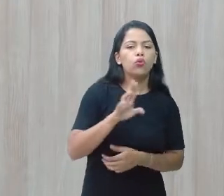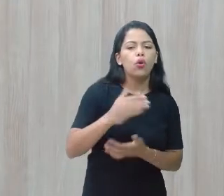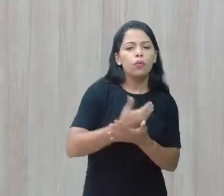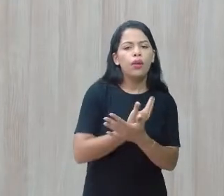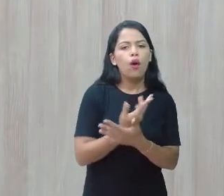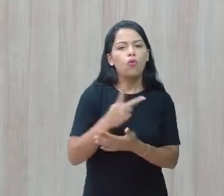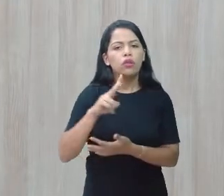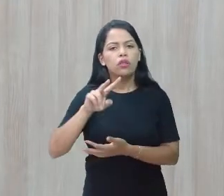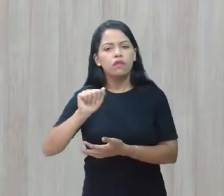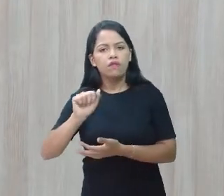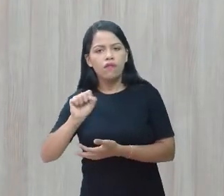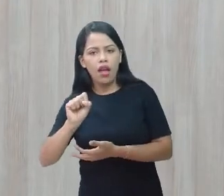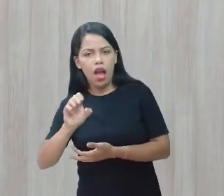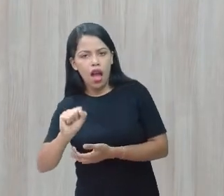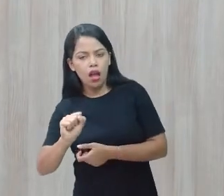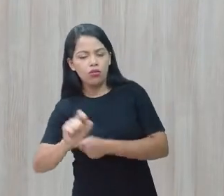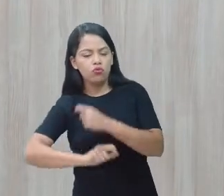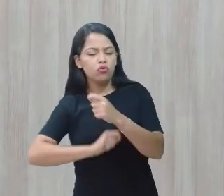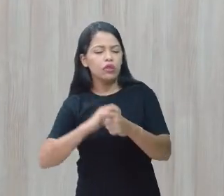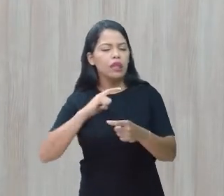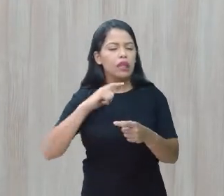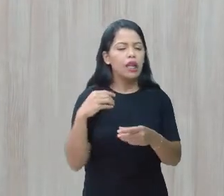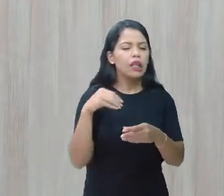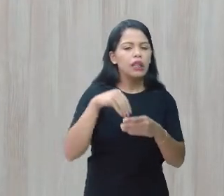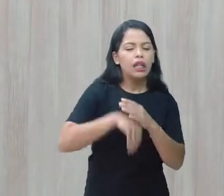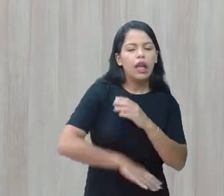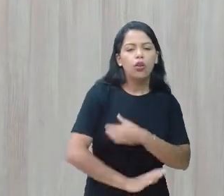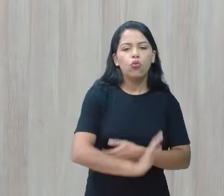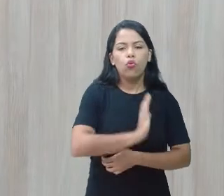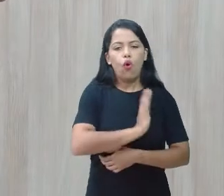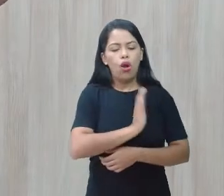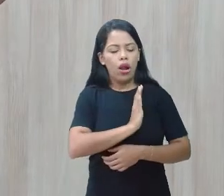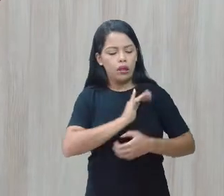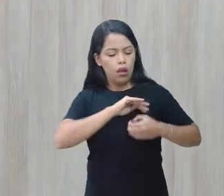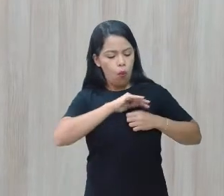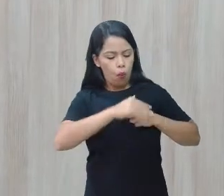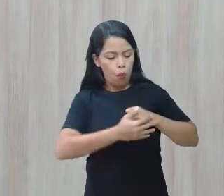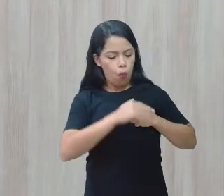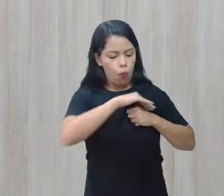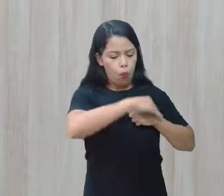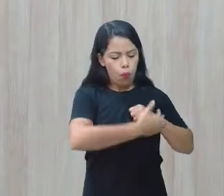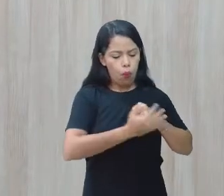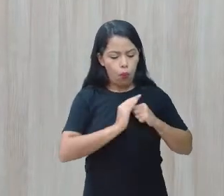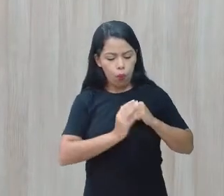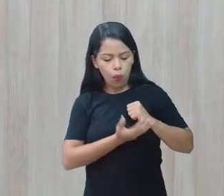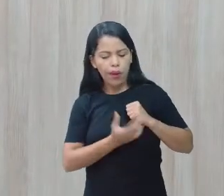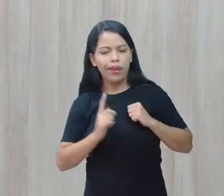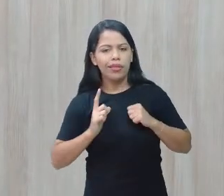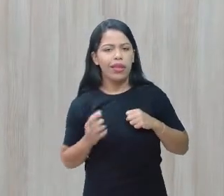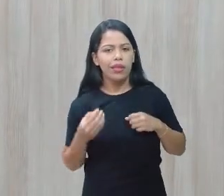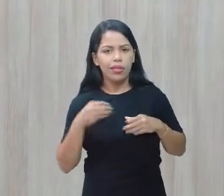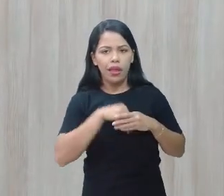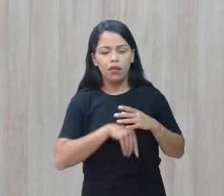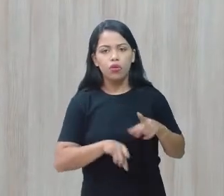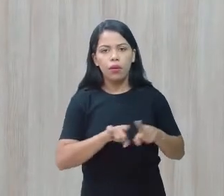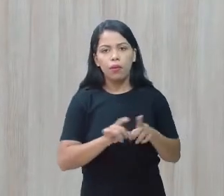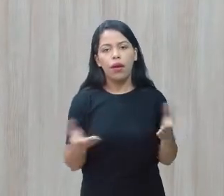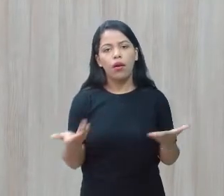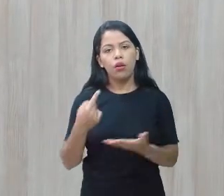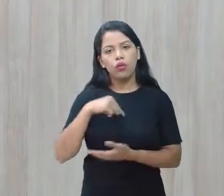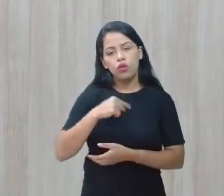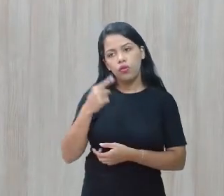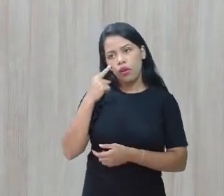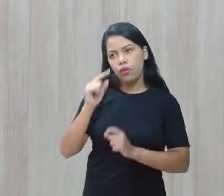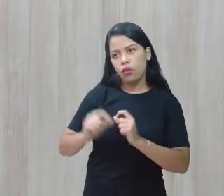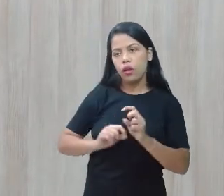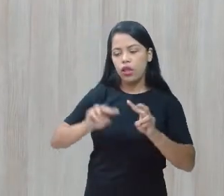vasos, né? As câmaras que compõem o coração, as camadas de músculo que compõem o coração. E hoje nós vamos ver